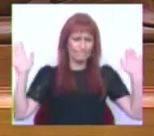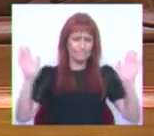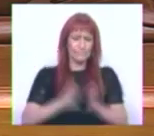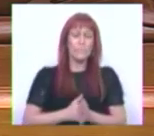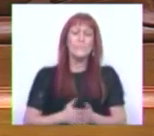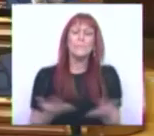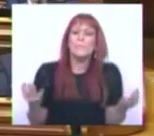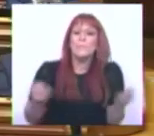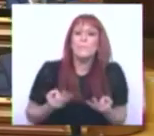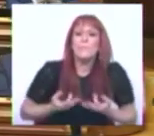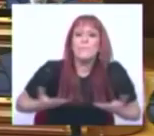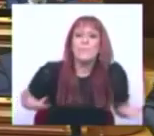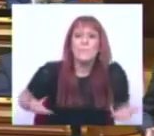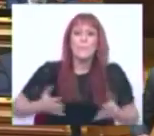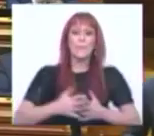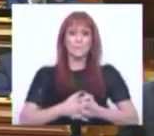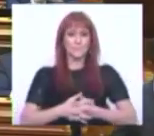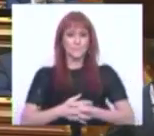Aliás,